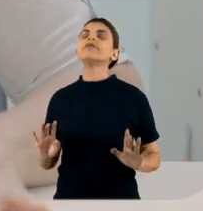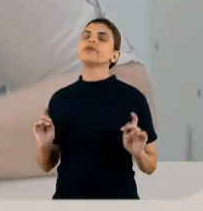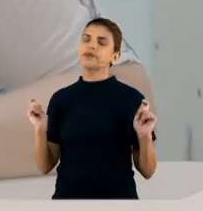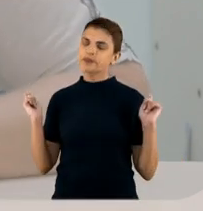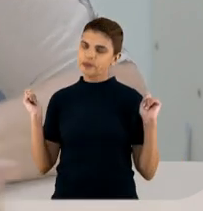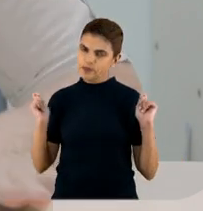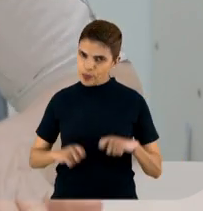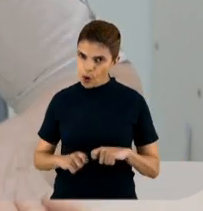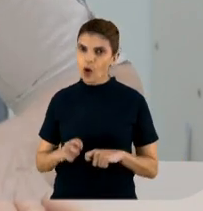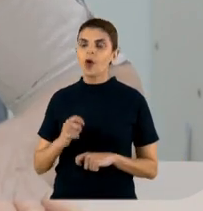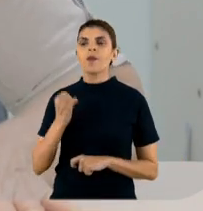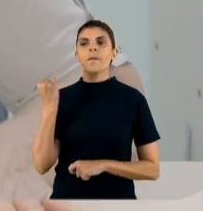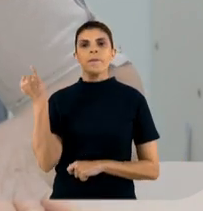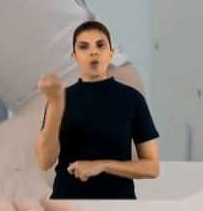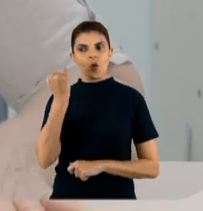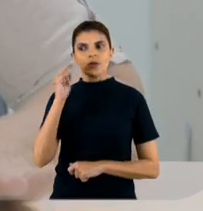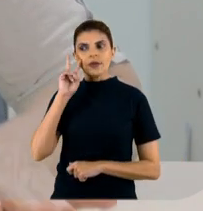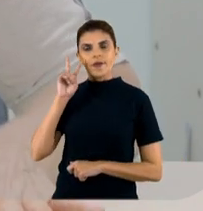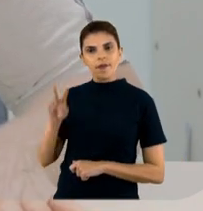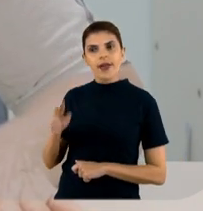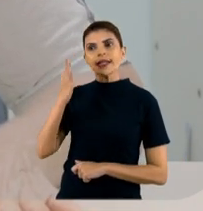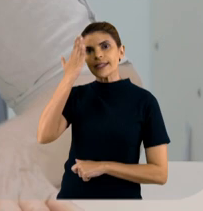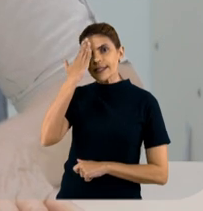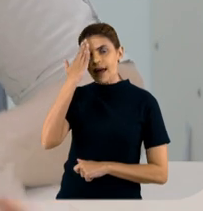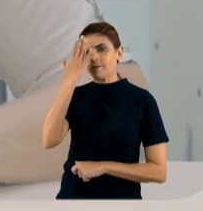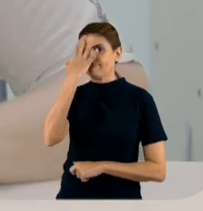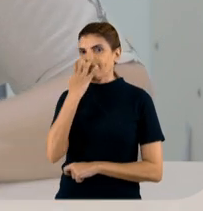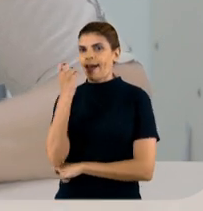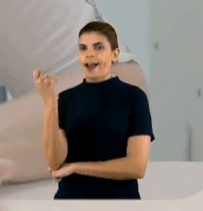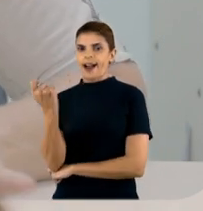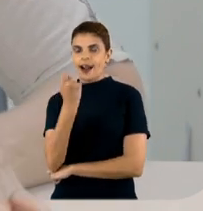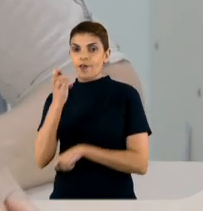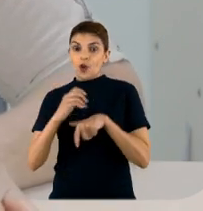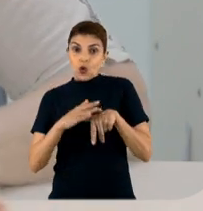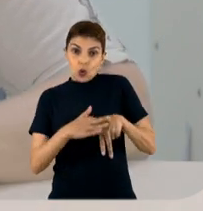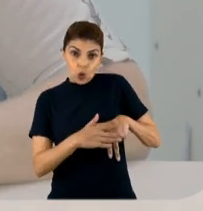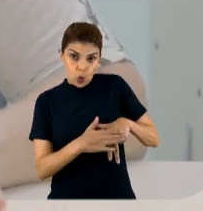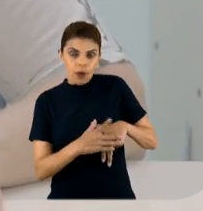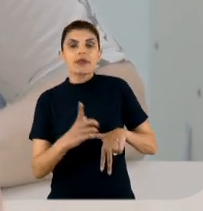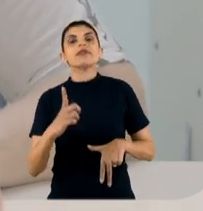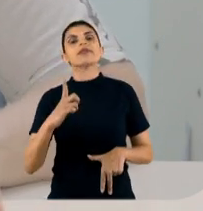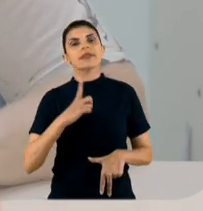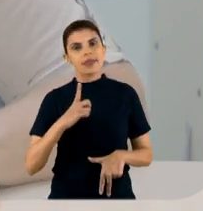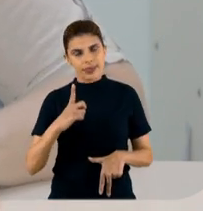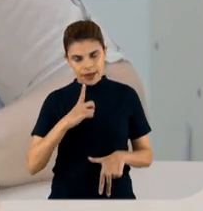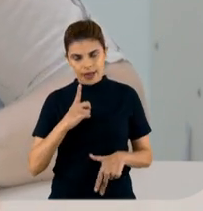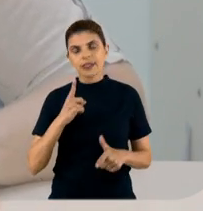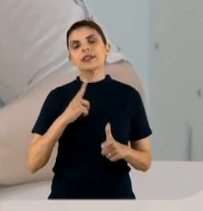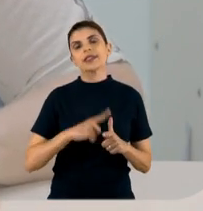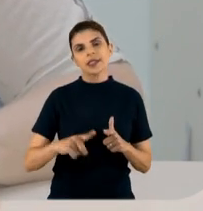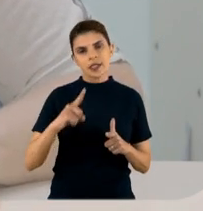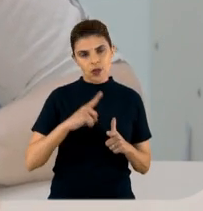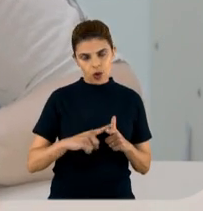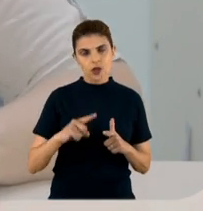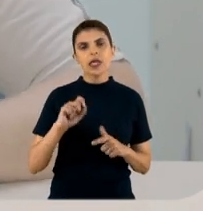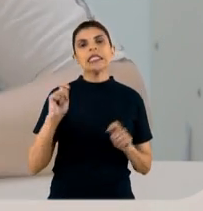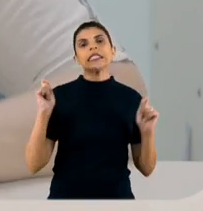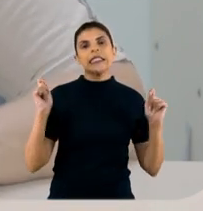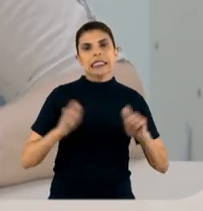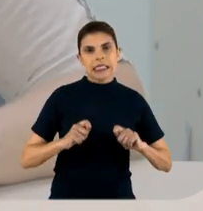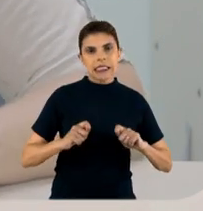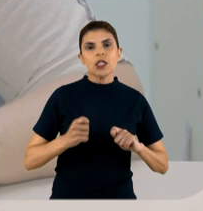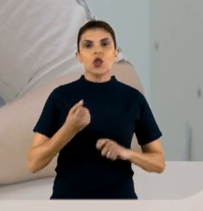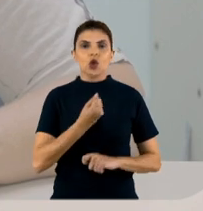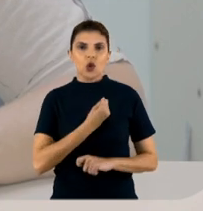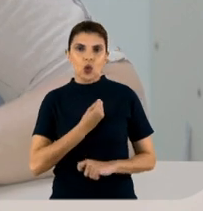exames também eles são bons marcadores de gravidade os doentes mais graves têm dosagens mais altas de interleucina